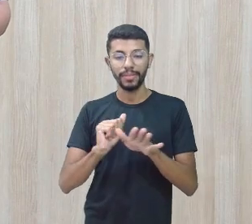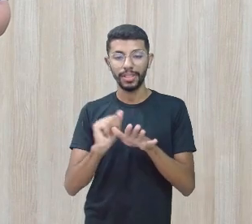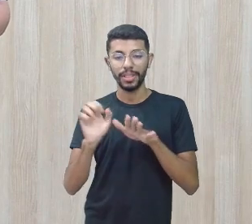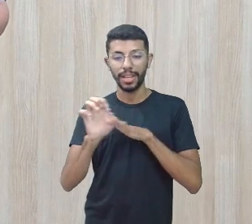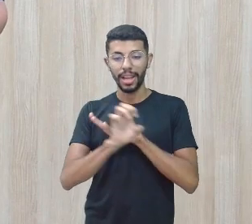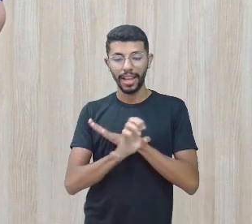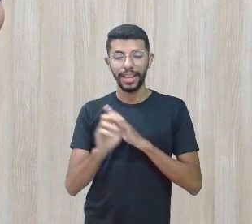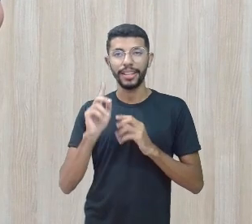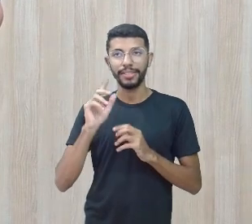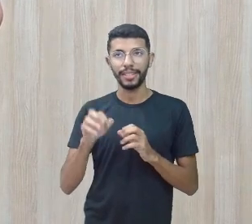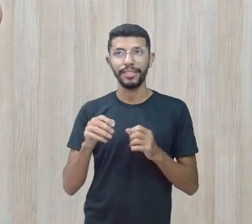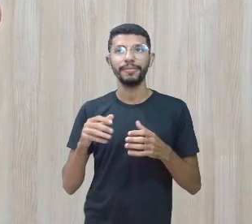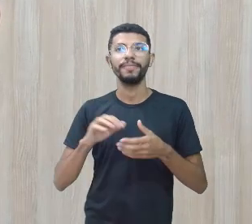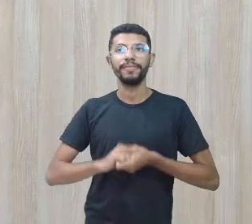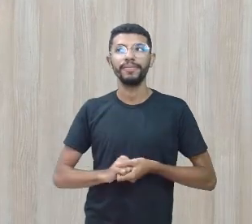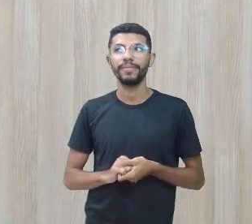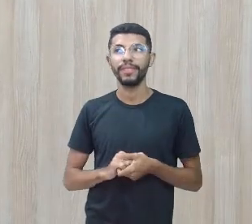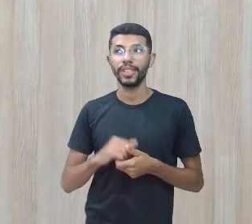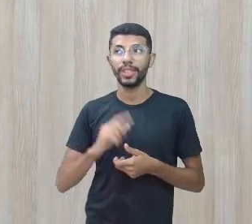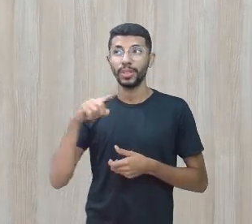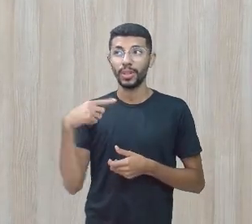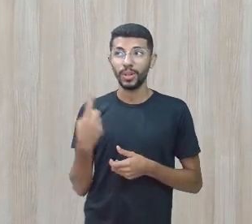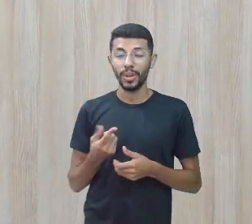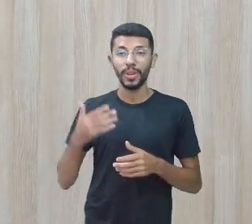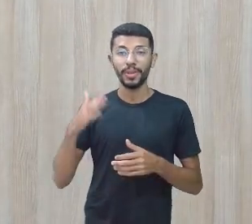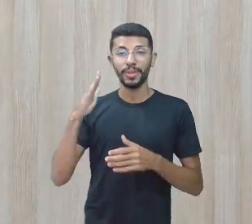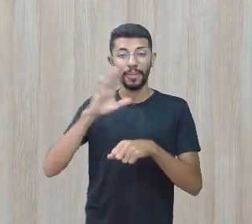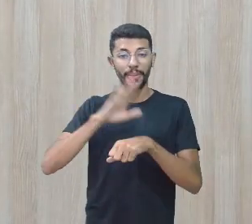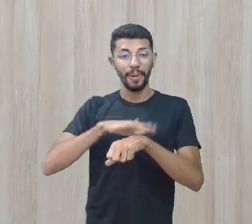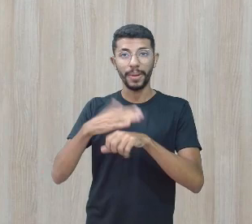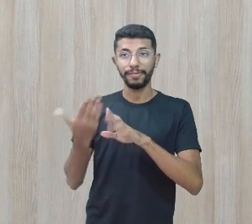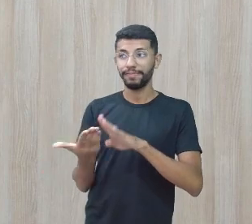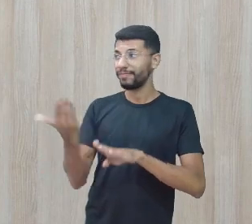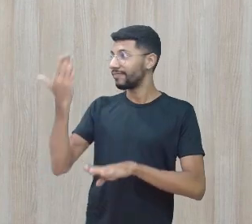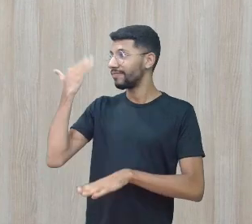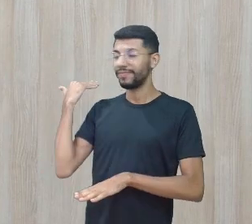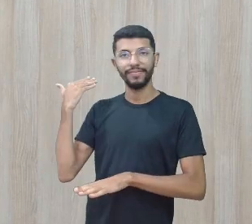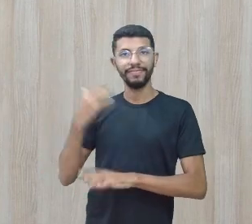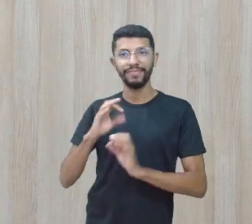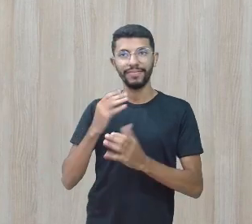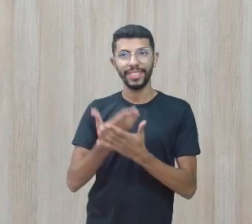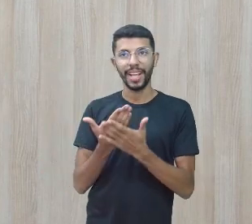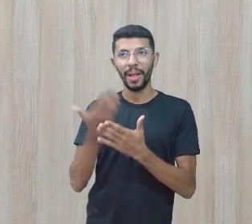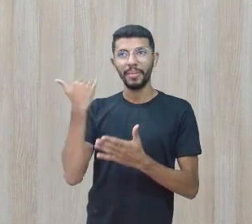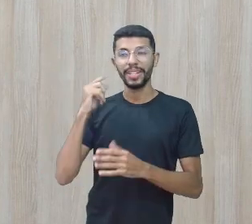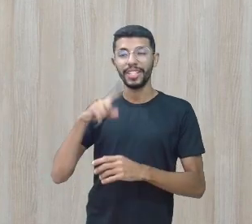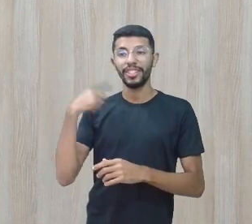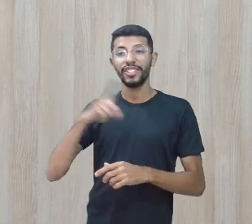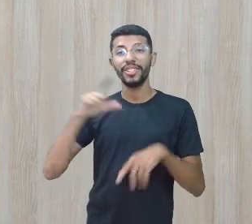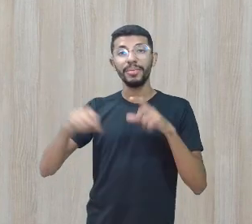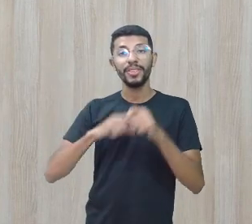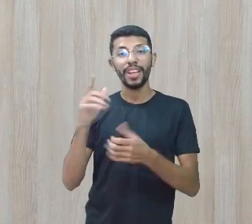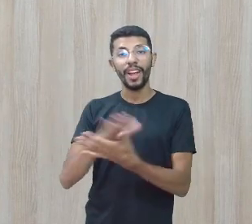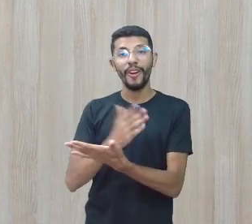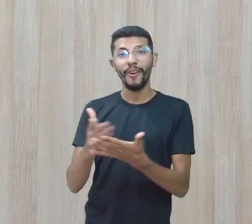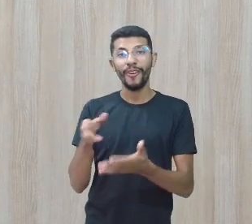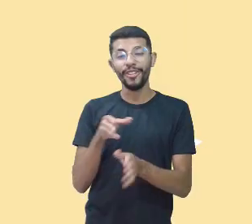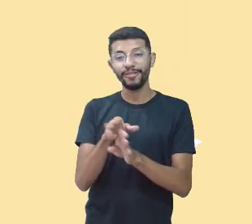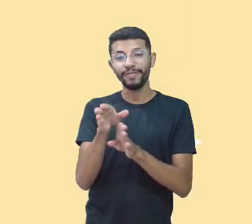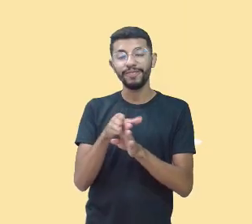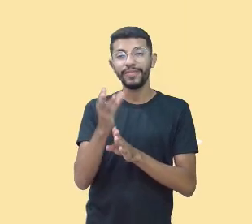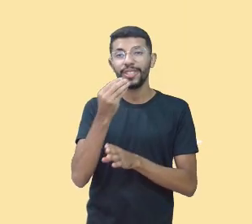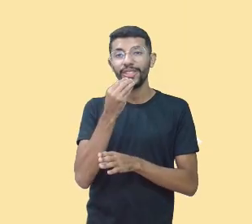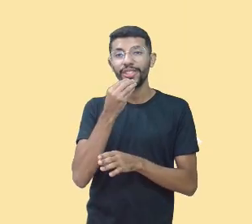estudante surdo. No nosso momento anterior, nós vimos um pouco de sugestões de